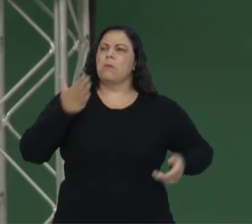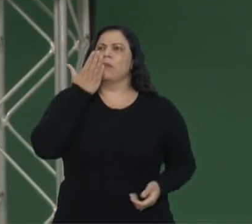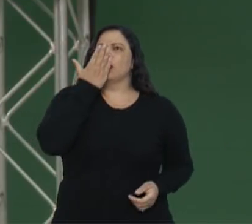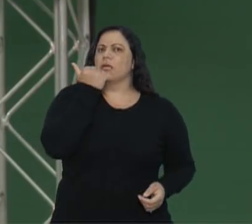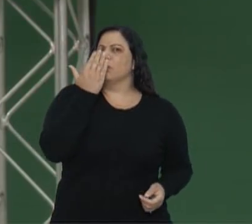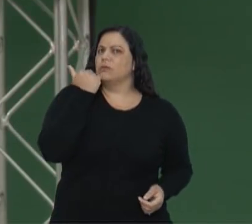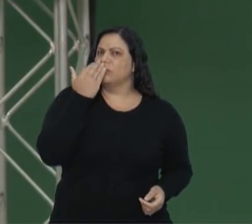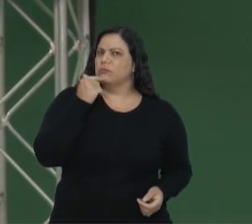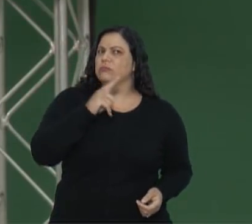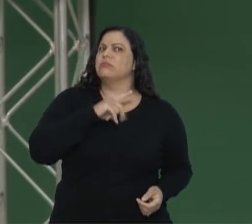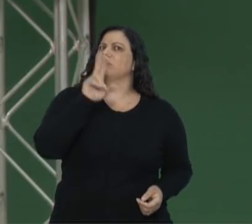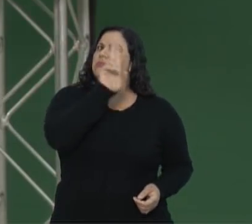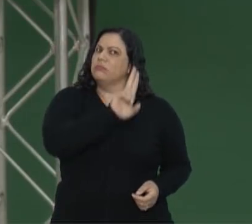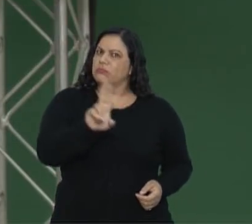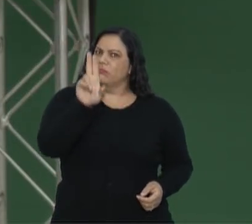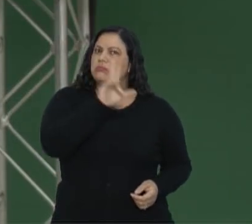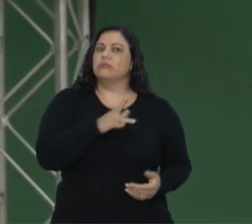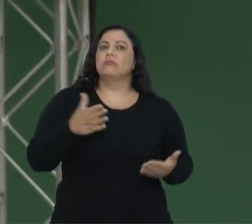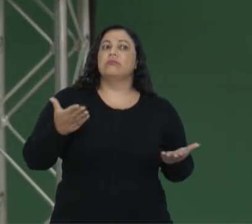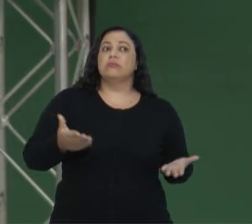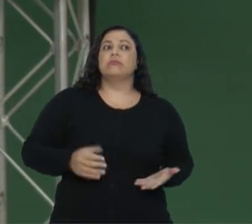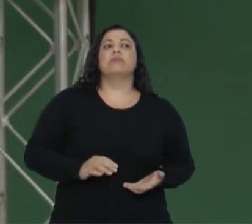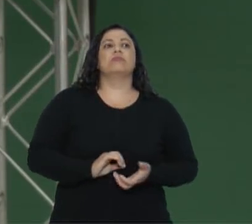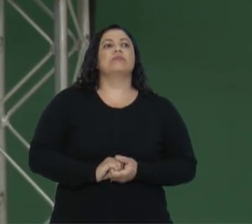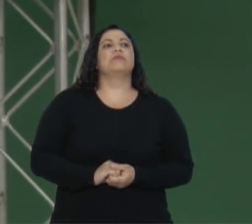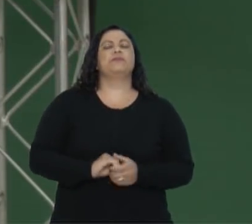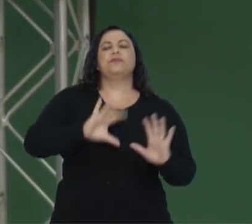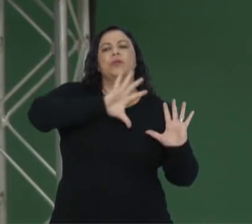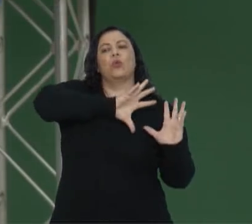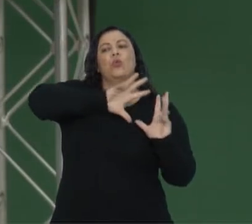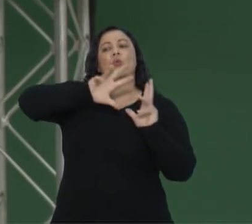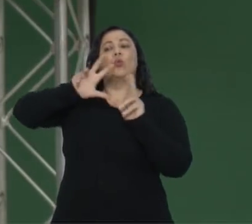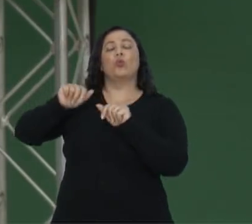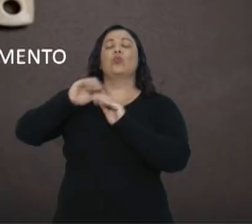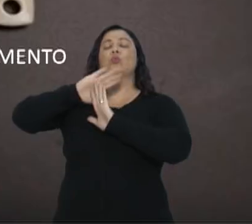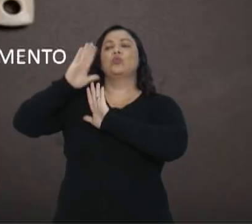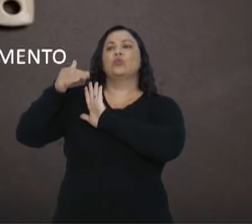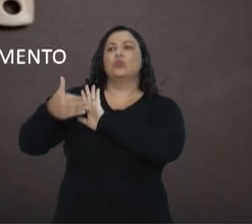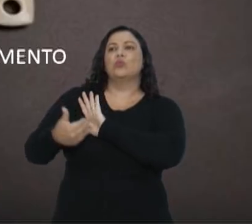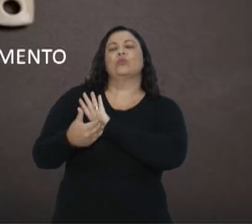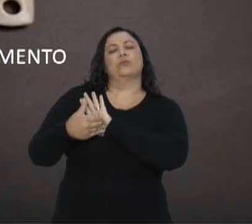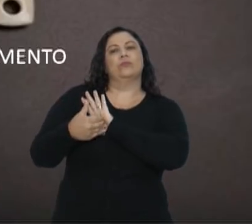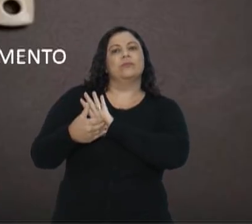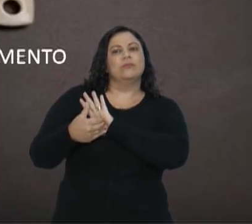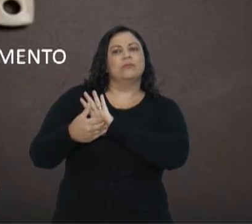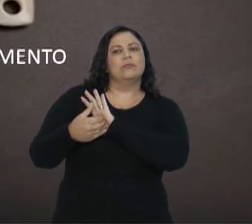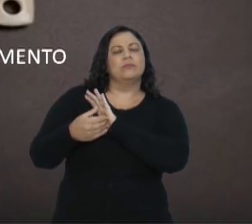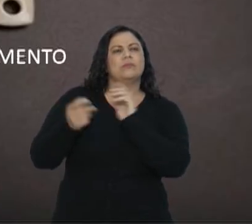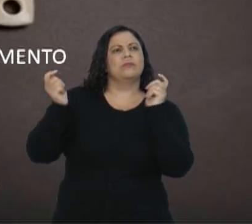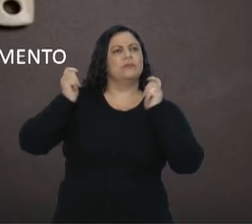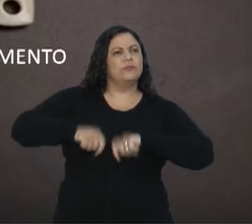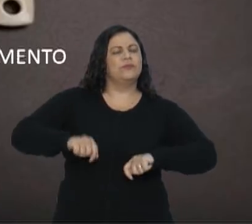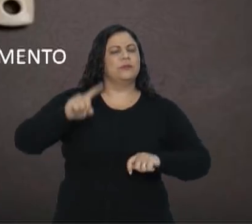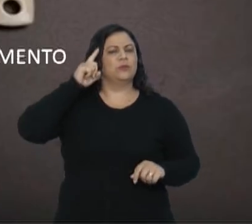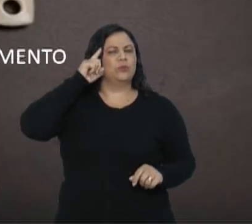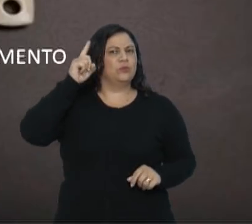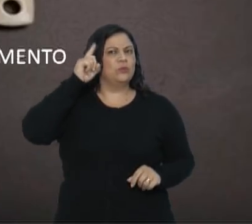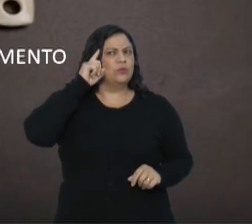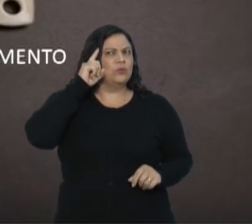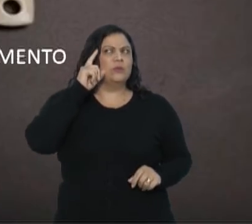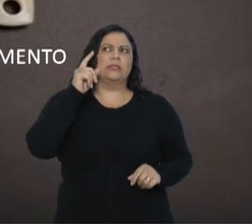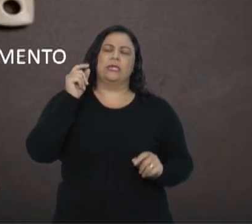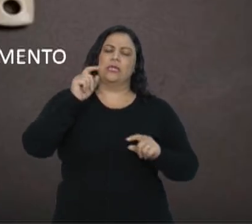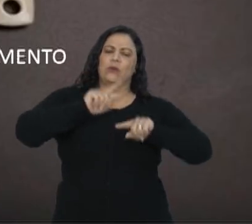nós utilizamos no nosso cotidiano. Então, todos esses elementos que no cotidiano nós chamamos